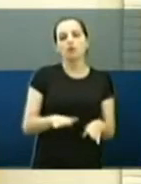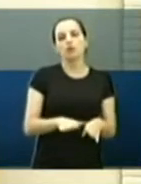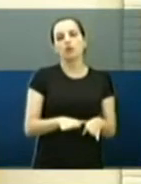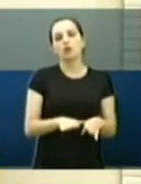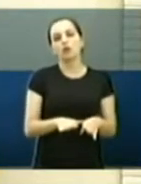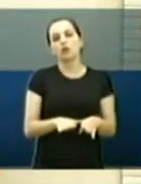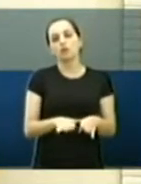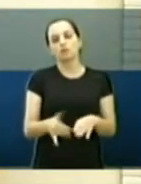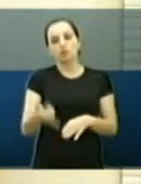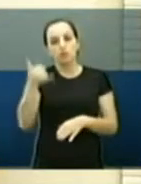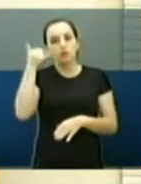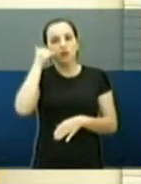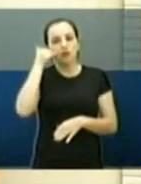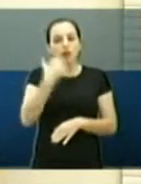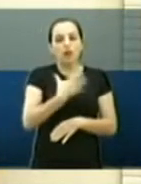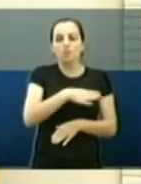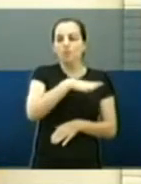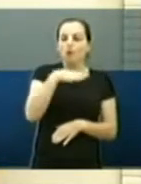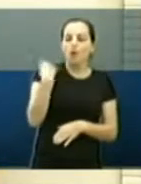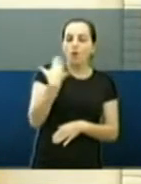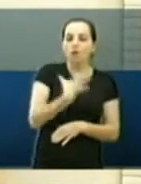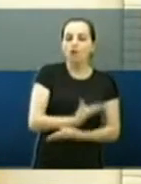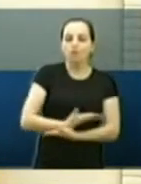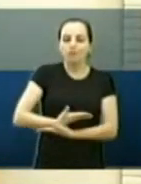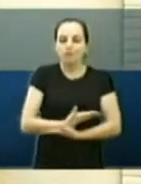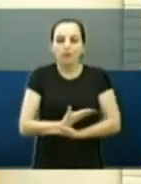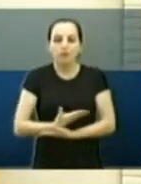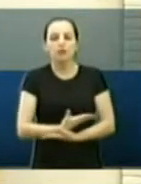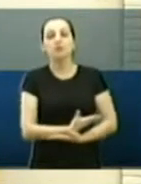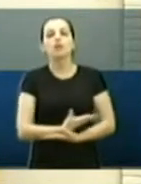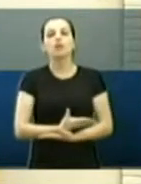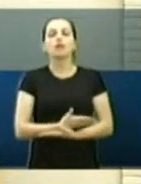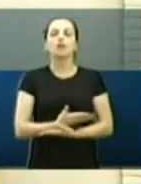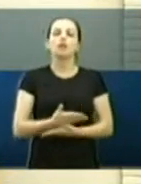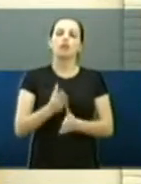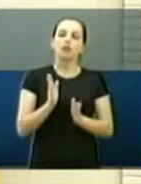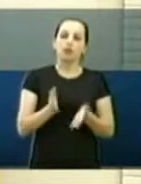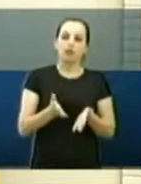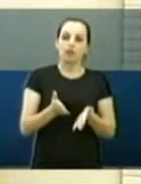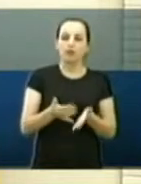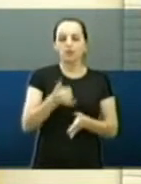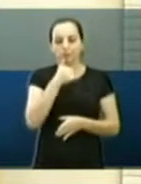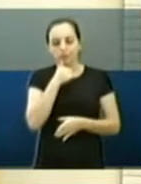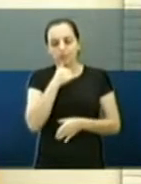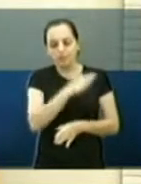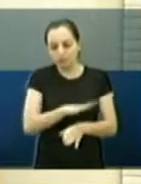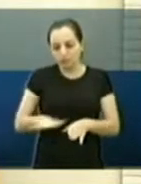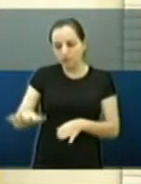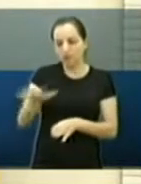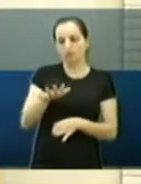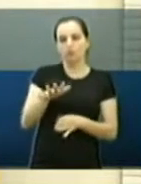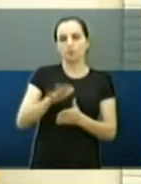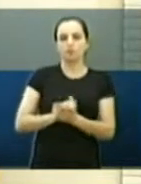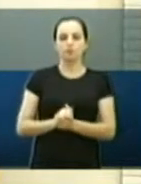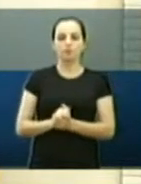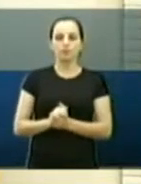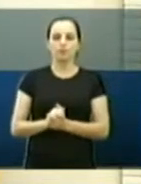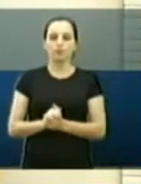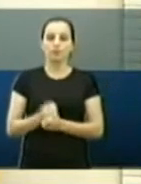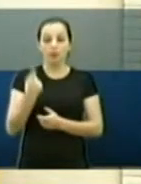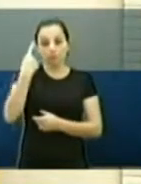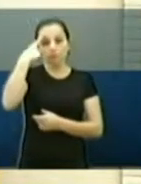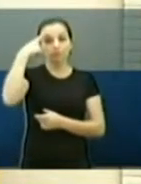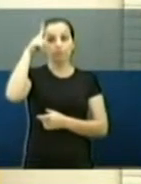de pessoas muito jovens, e causou uma tristeza e uma comoção muito grande aqui na região. Então, eu tive a